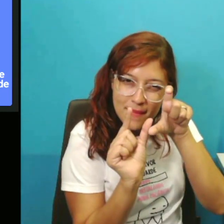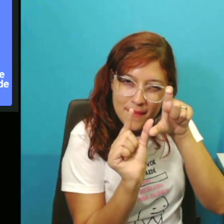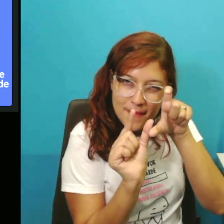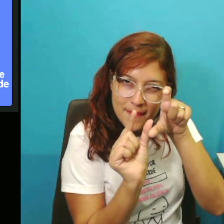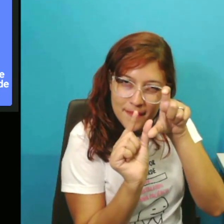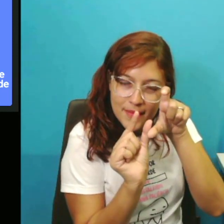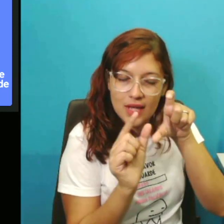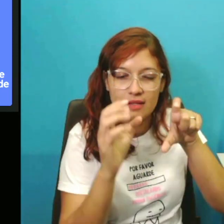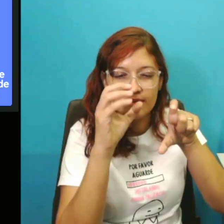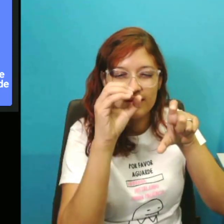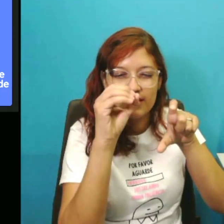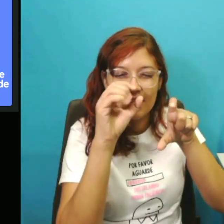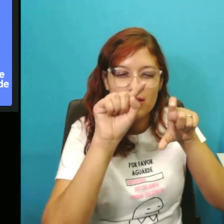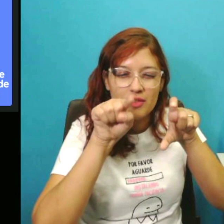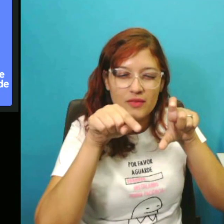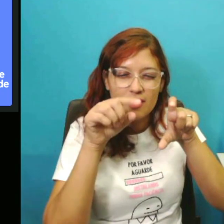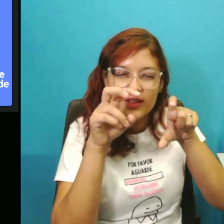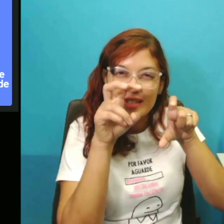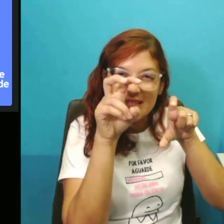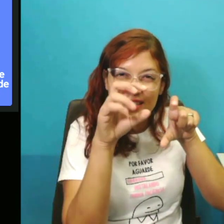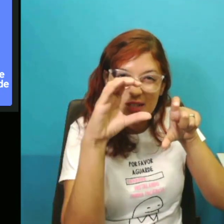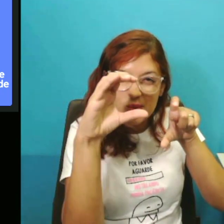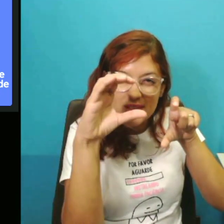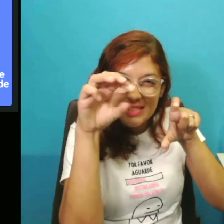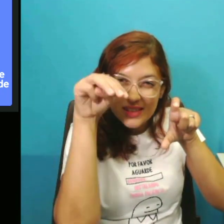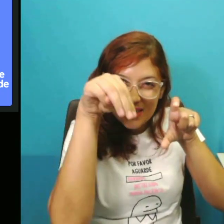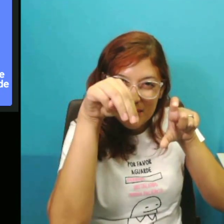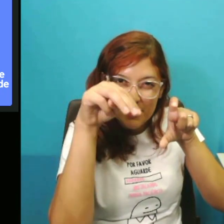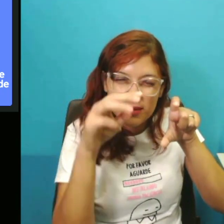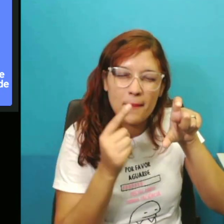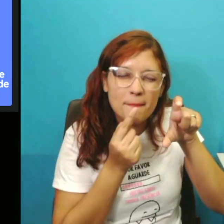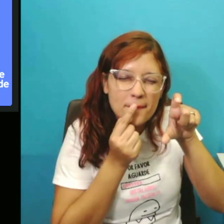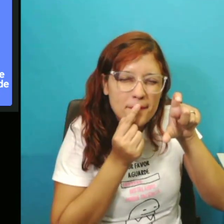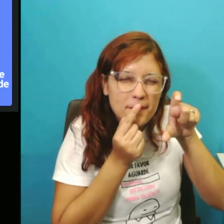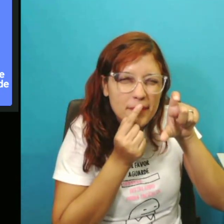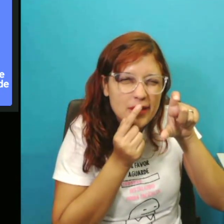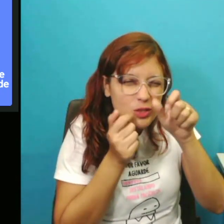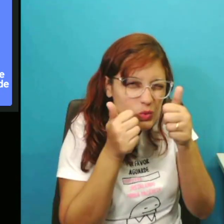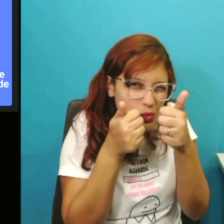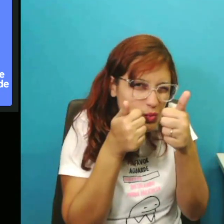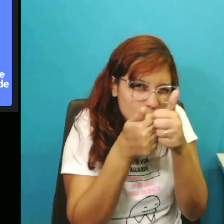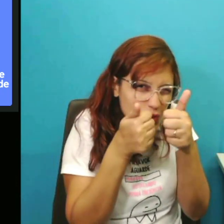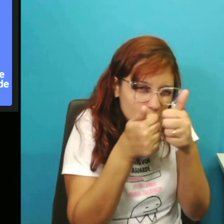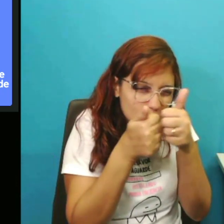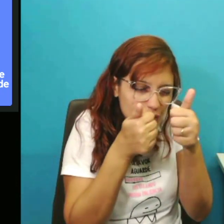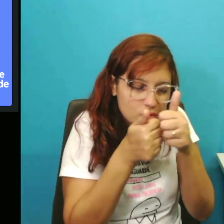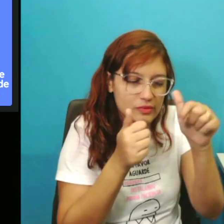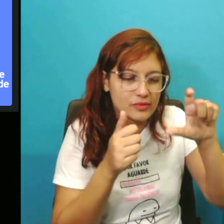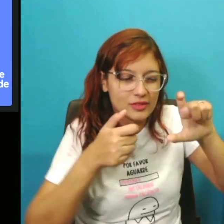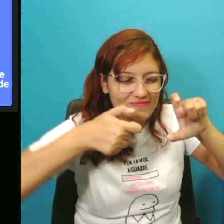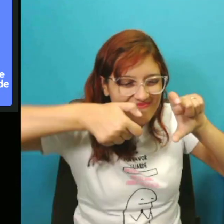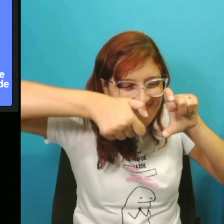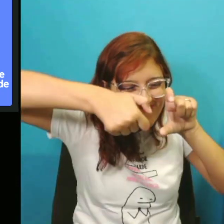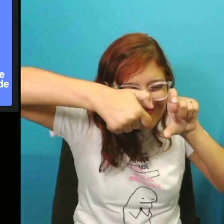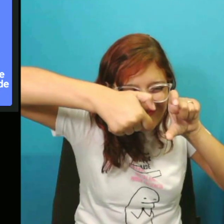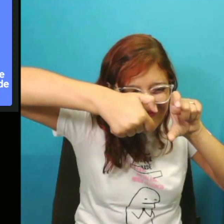deixado próximo 0,5 centímetros. Bem próximo.